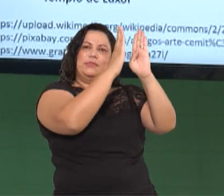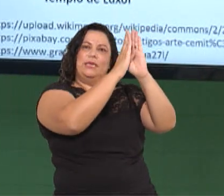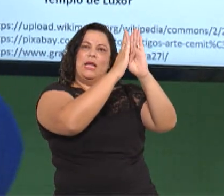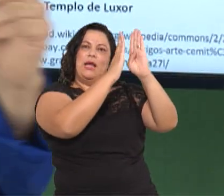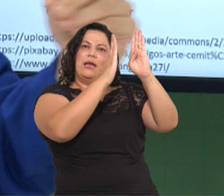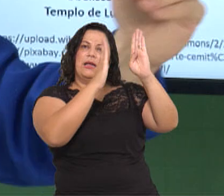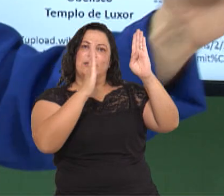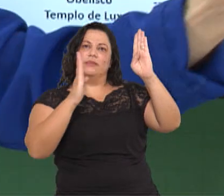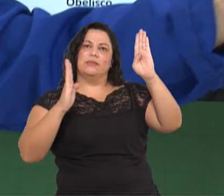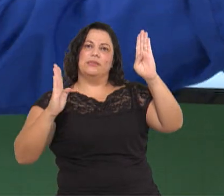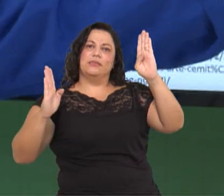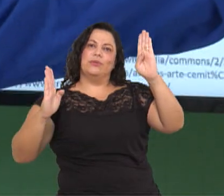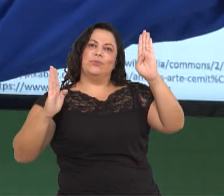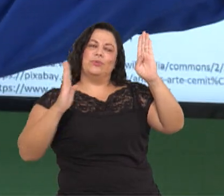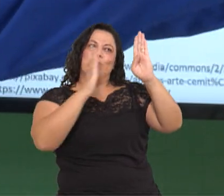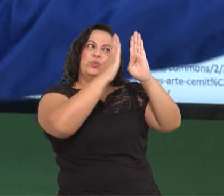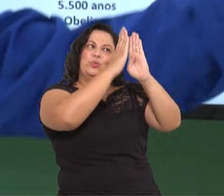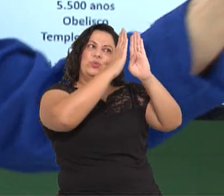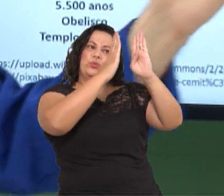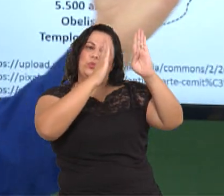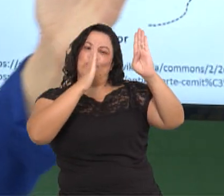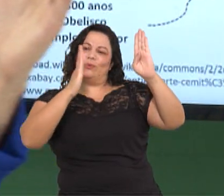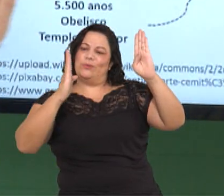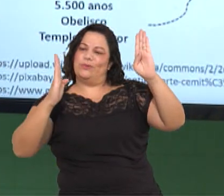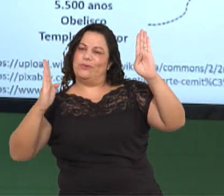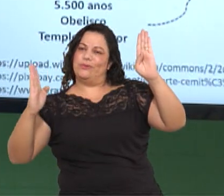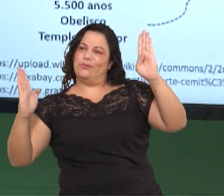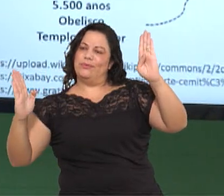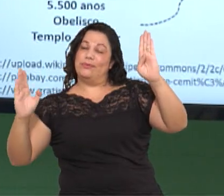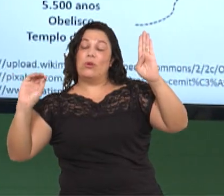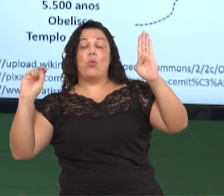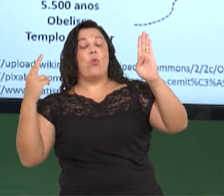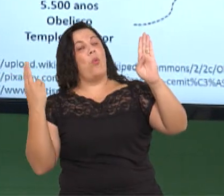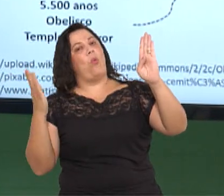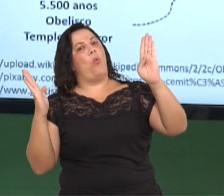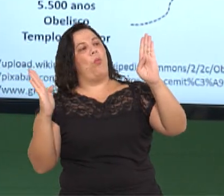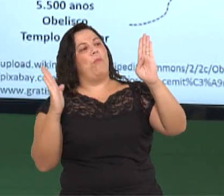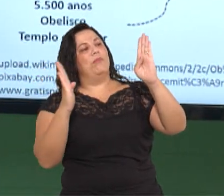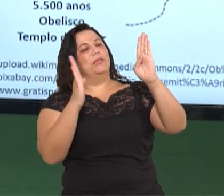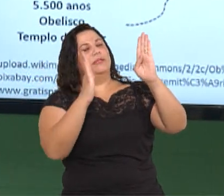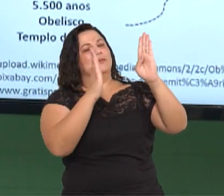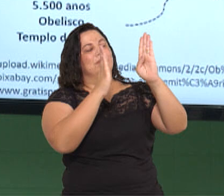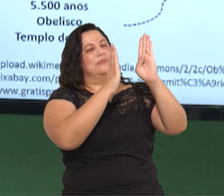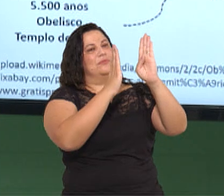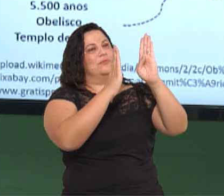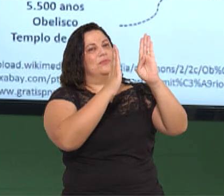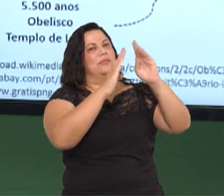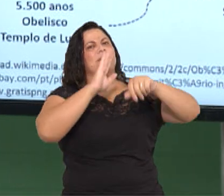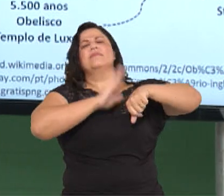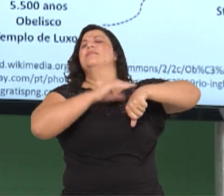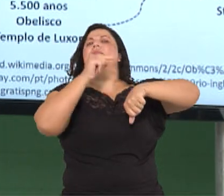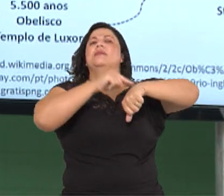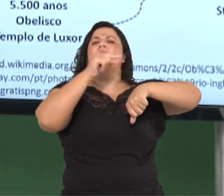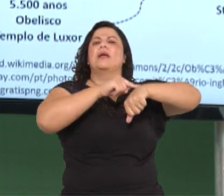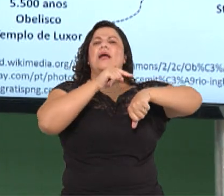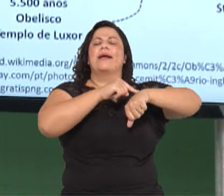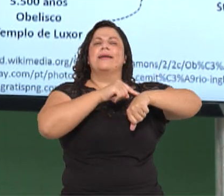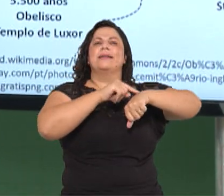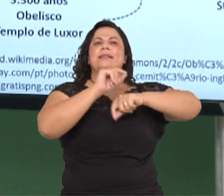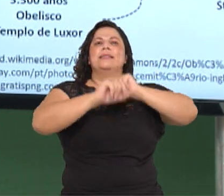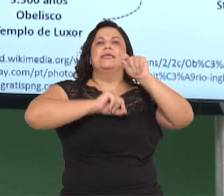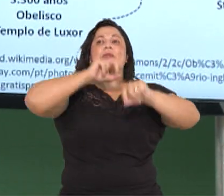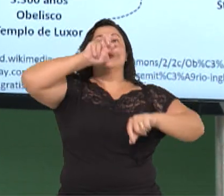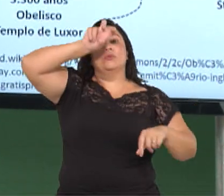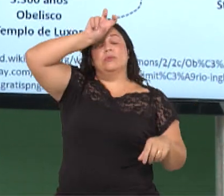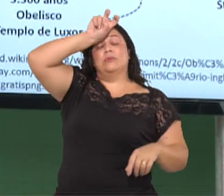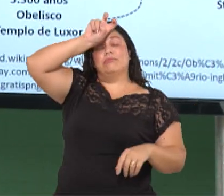desse obelisco ficava muito longa ou mais curta. Então, qual era a função para os